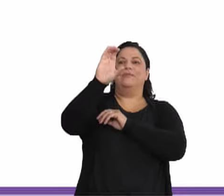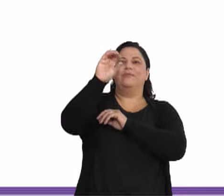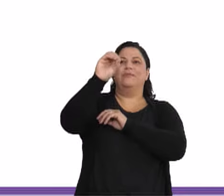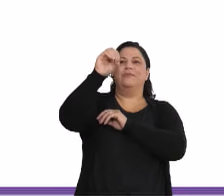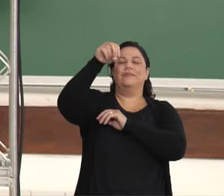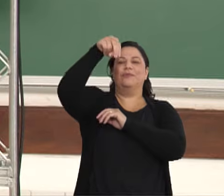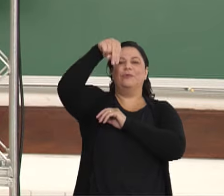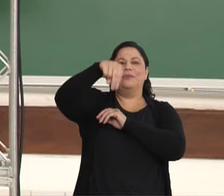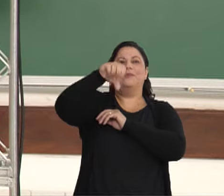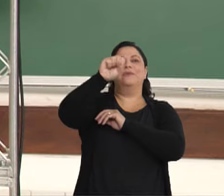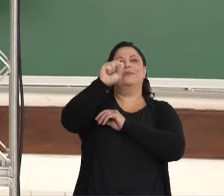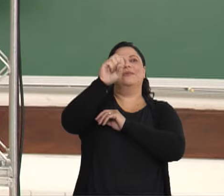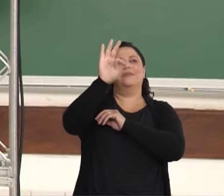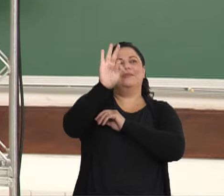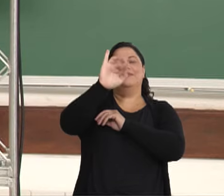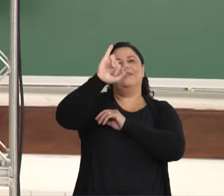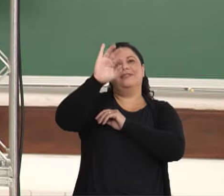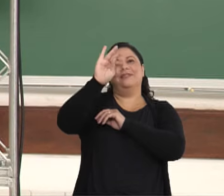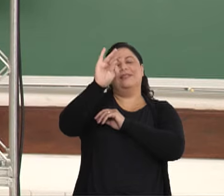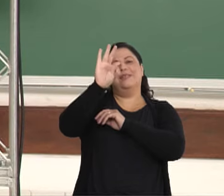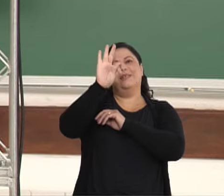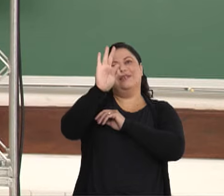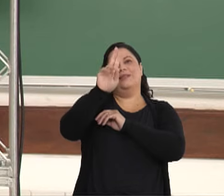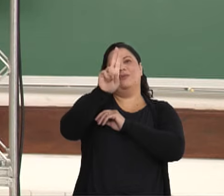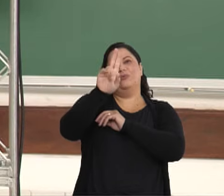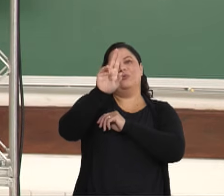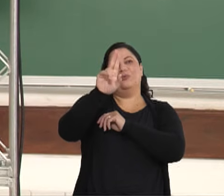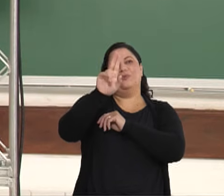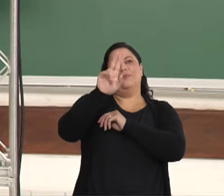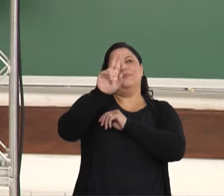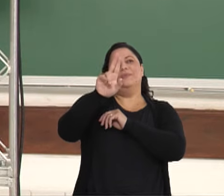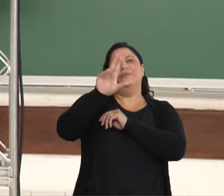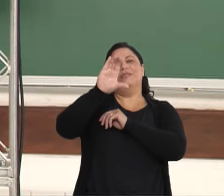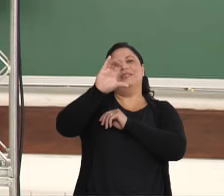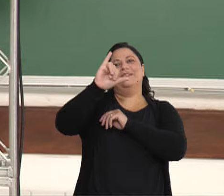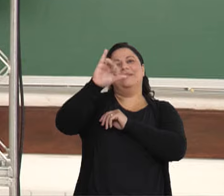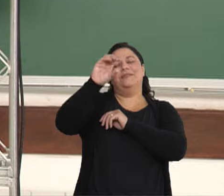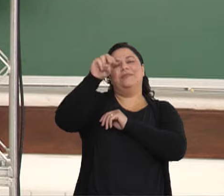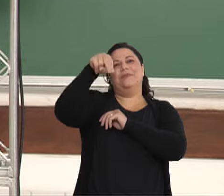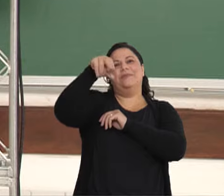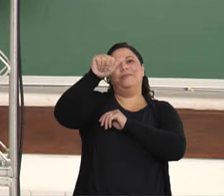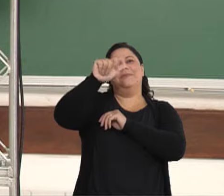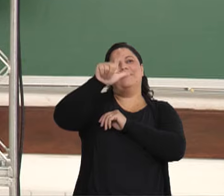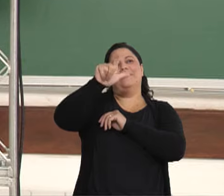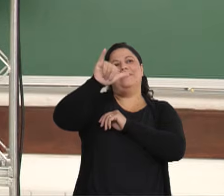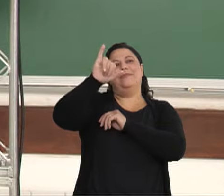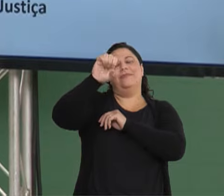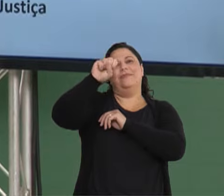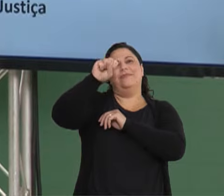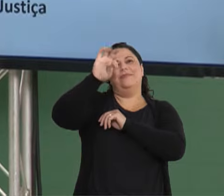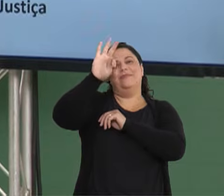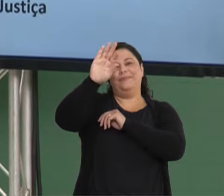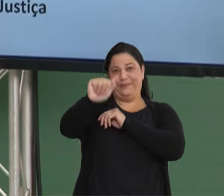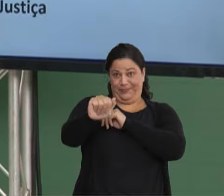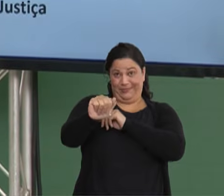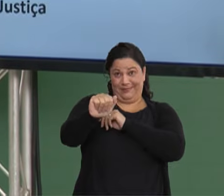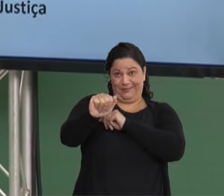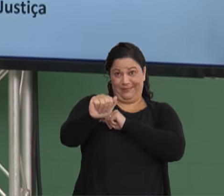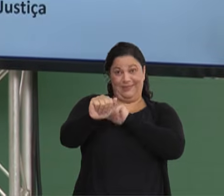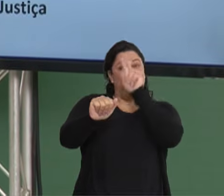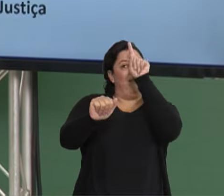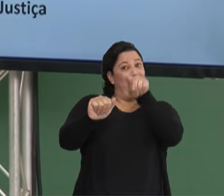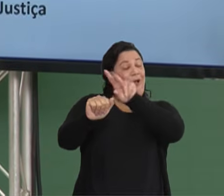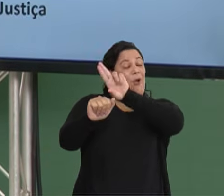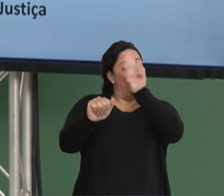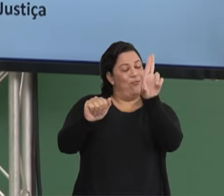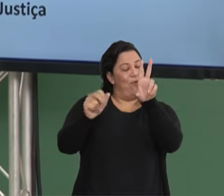de Pernambuco, nada a ver com São Paulo. Então, os paulistas, contra essa nomeação, passaram a